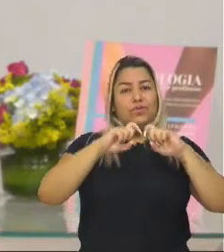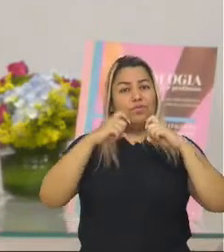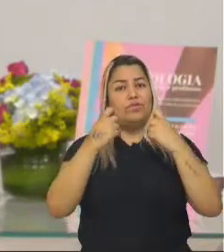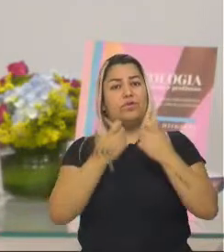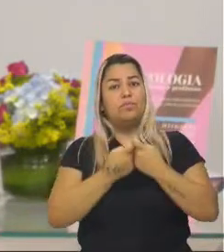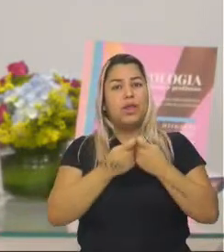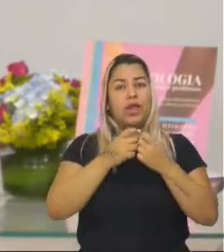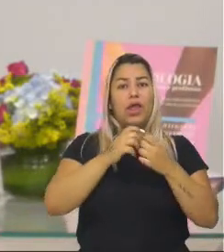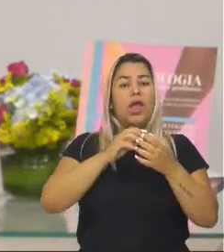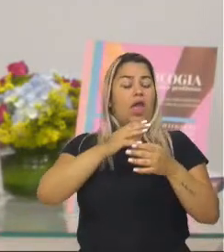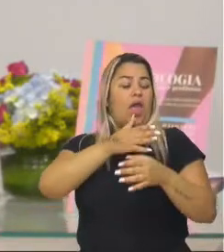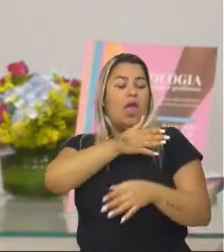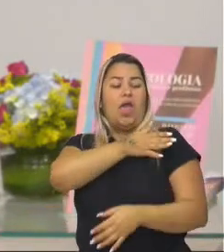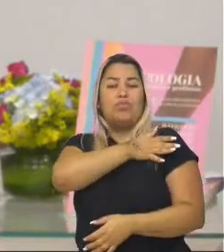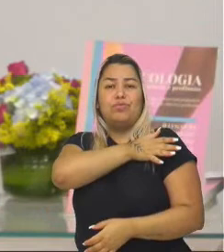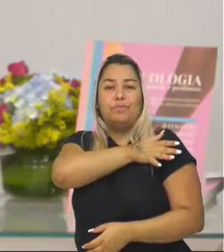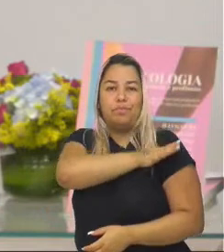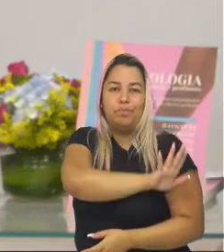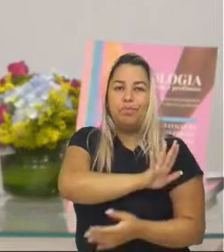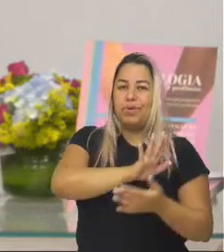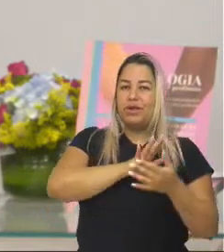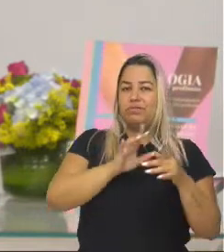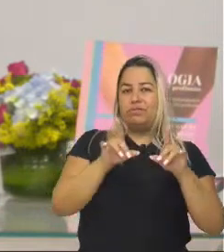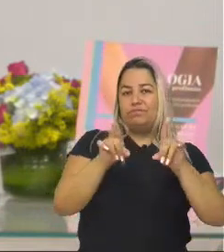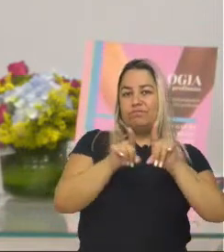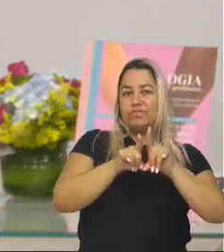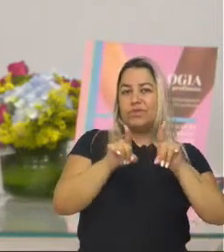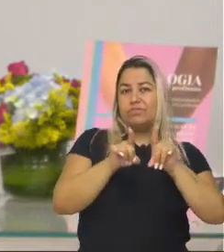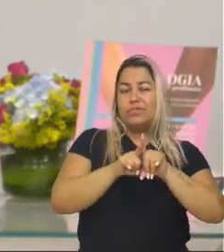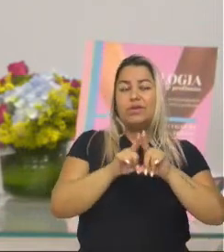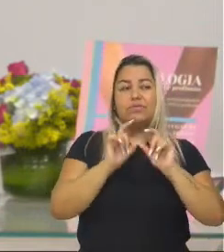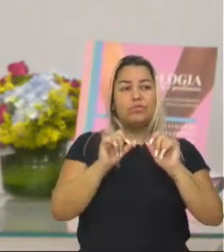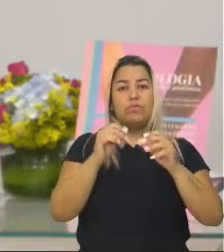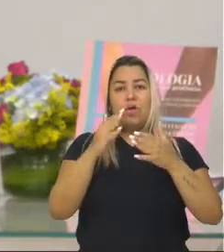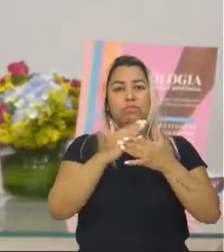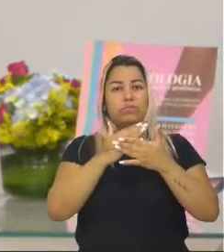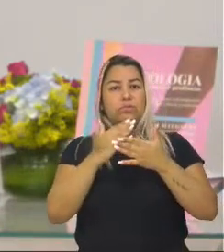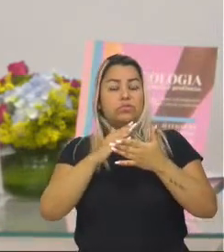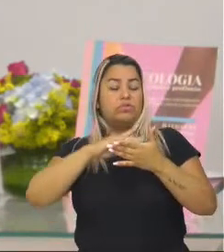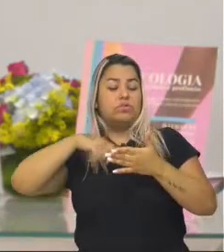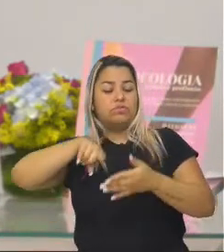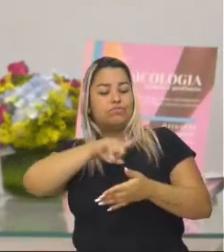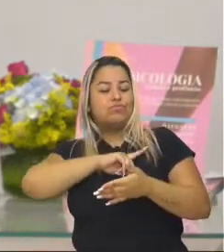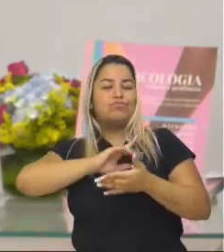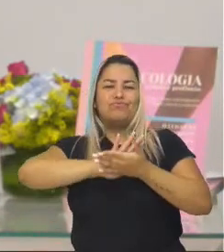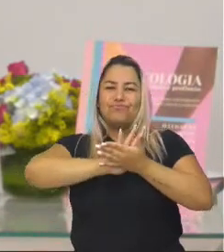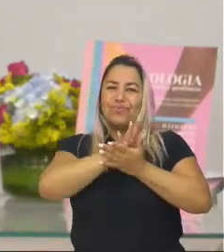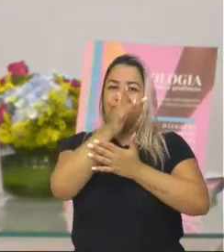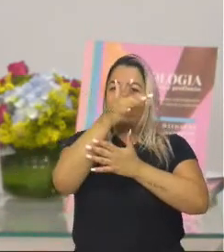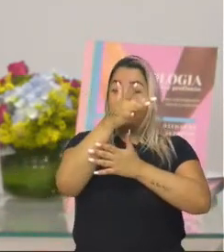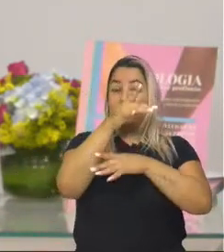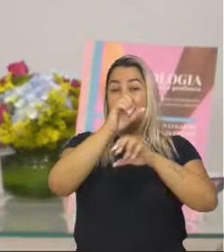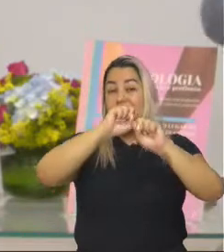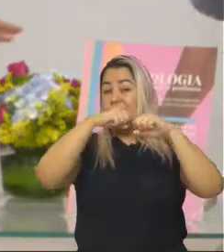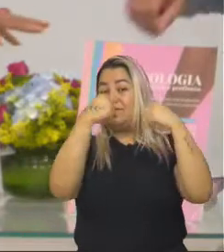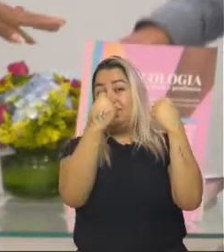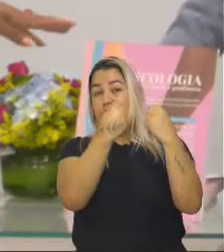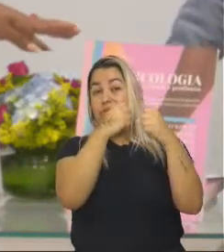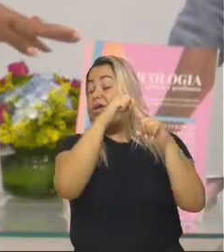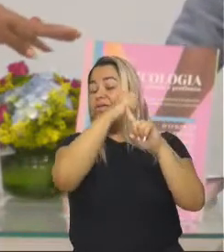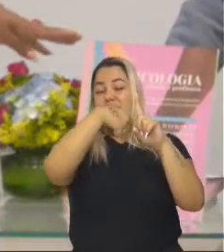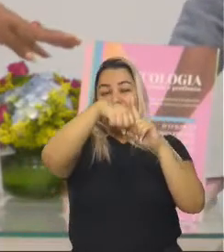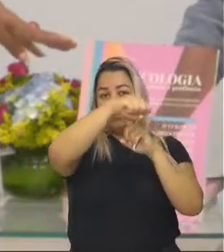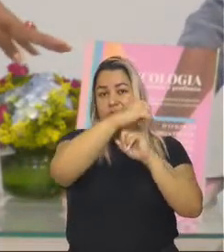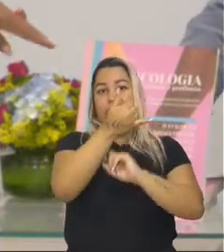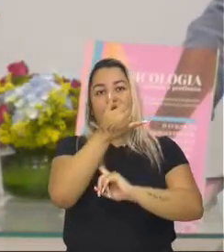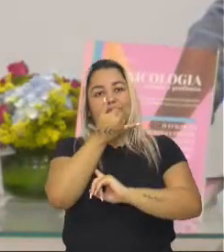do preconceito. O sofrimento é advindo das esferas de opressão da nossa sociedade. E uma segunda publicação,